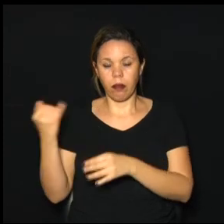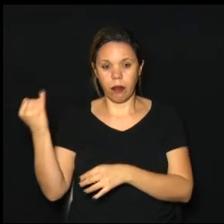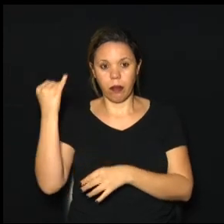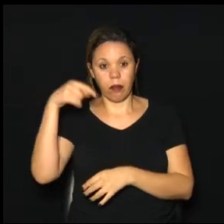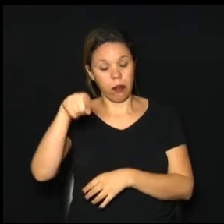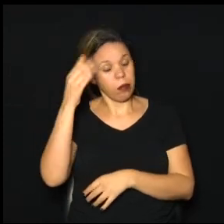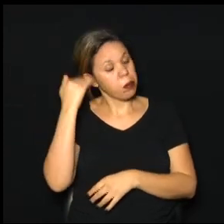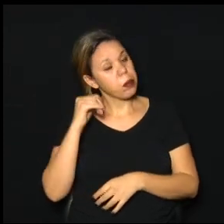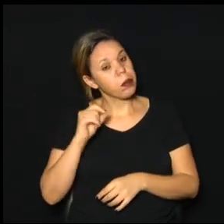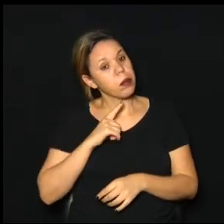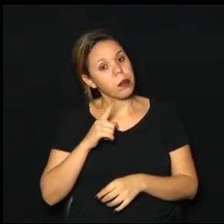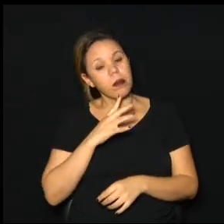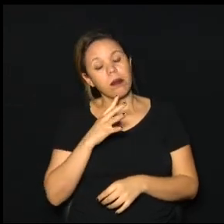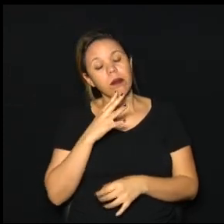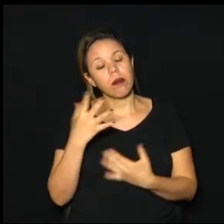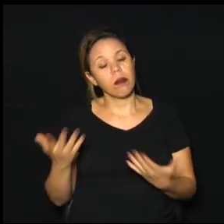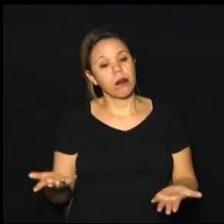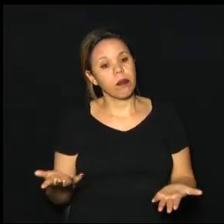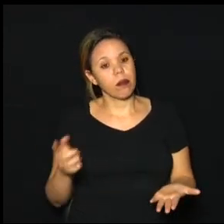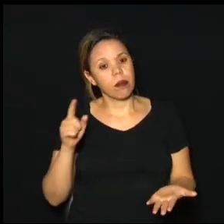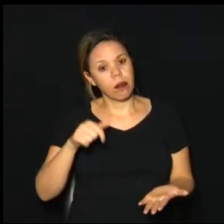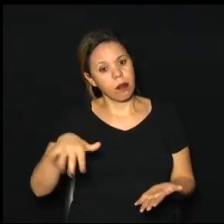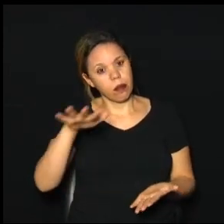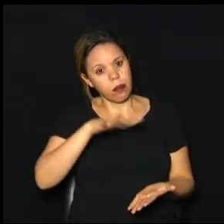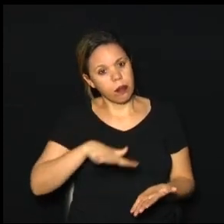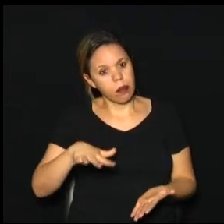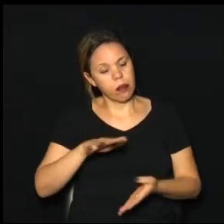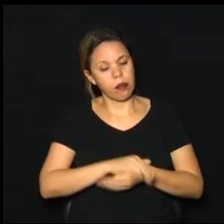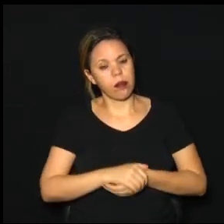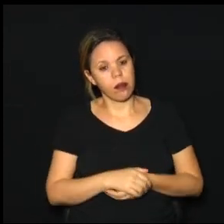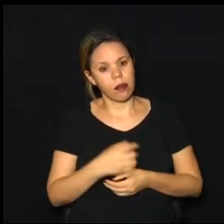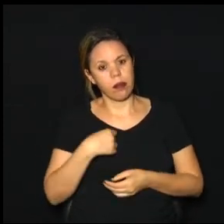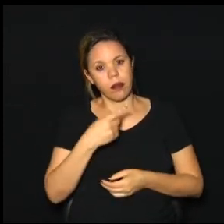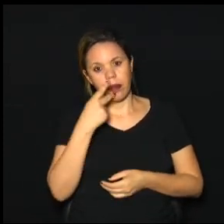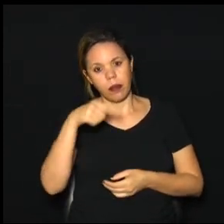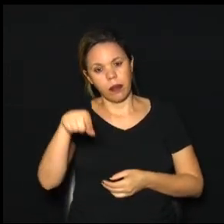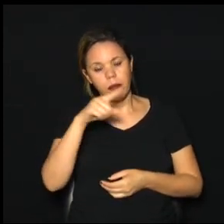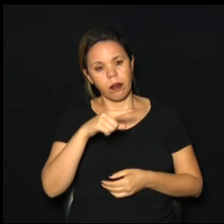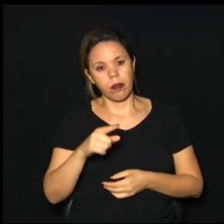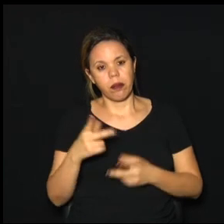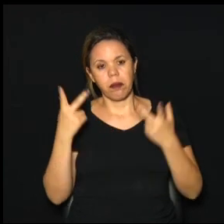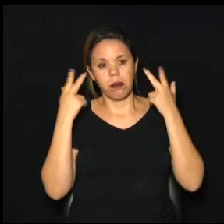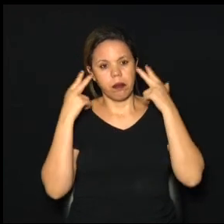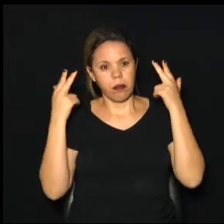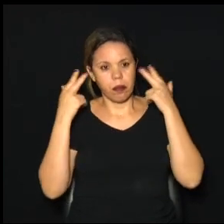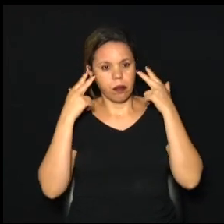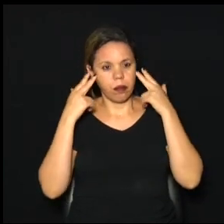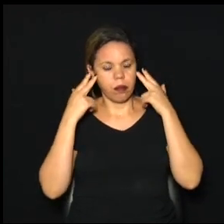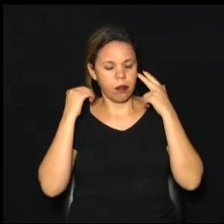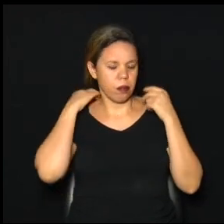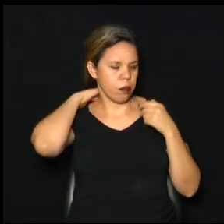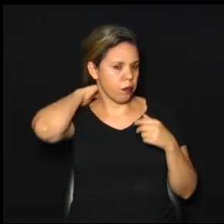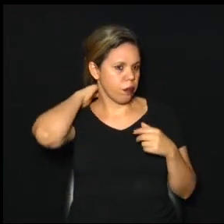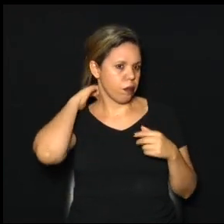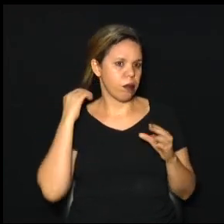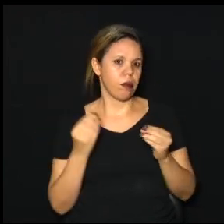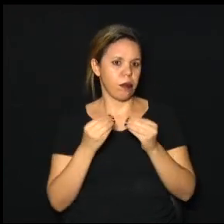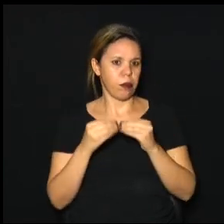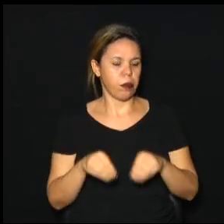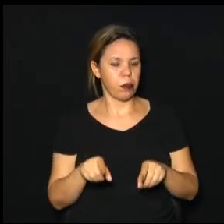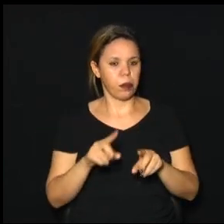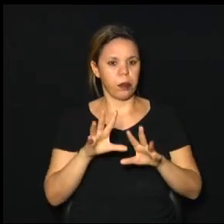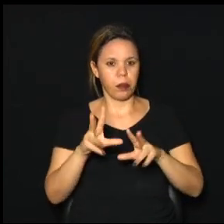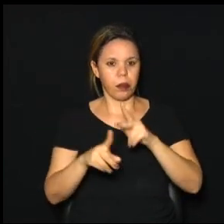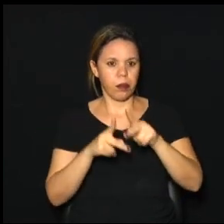se saiba, que se conheça, mas essas são aquelas que eu diria que são mais comuns, né, aquelas que são afetas a praticamente